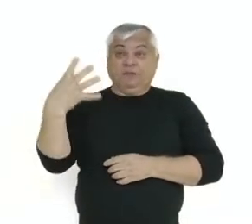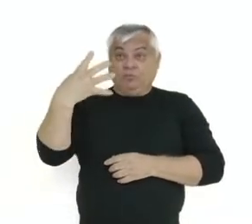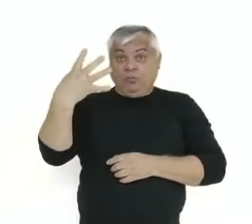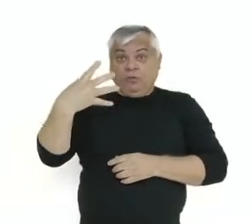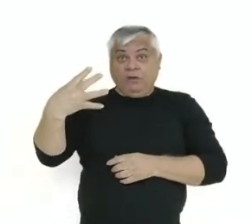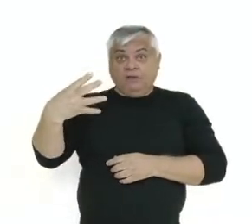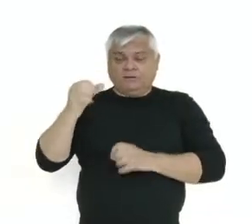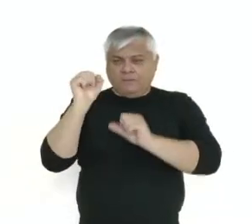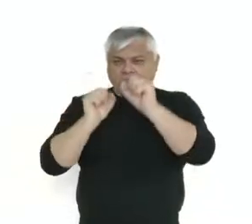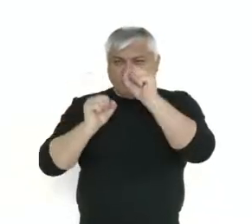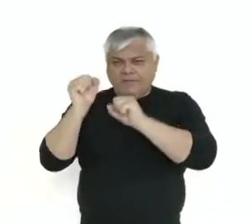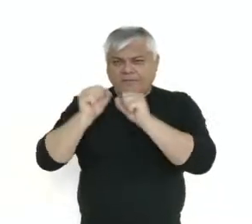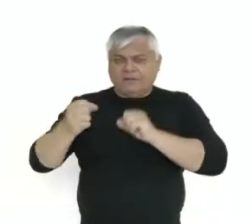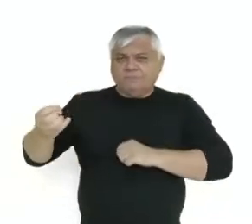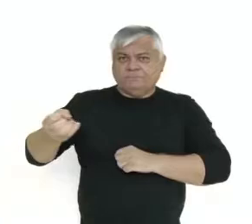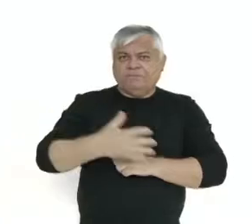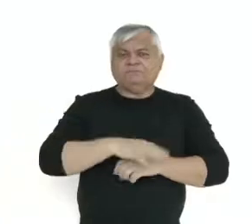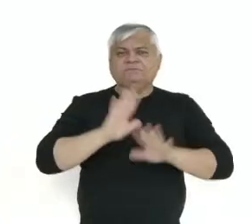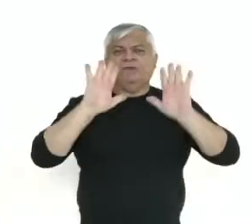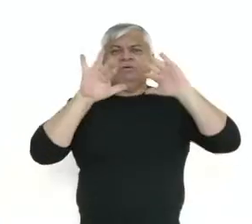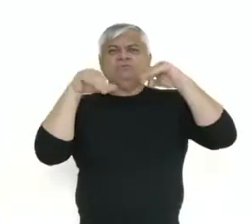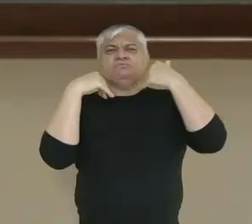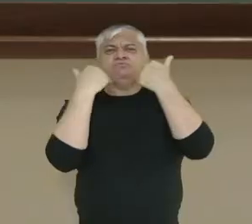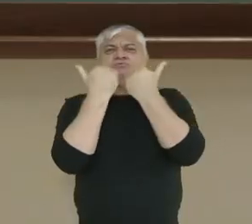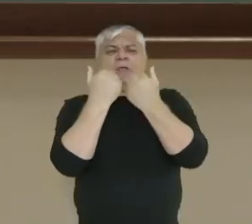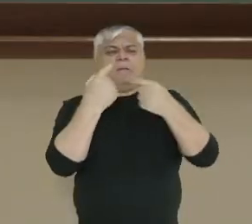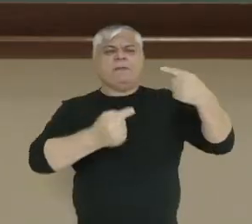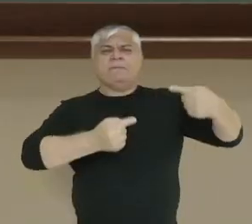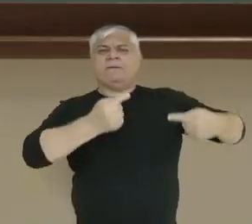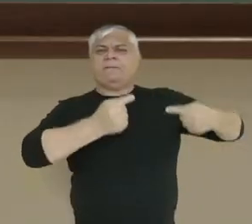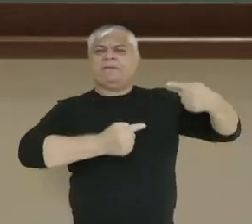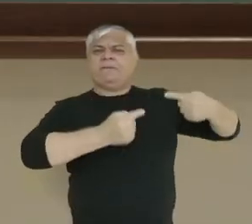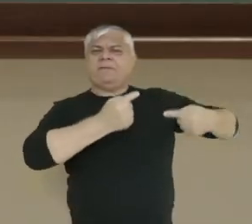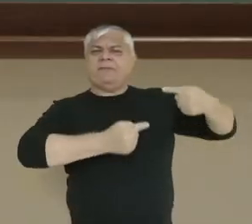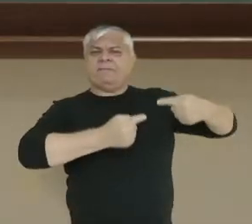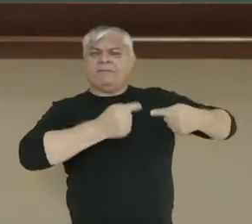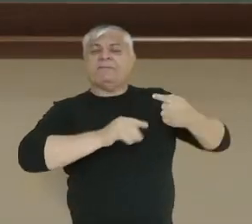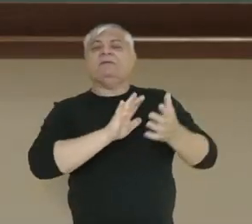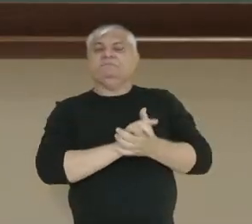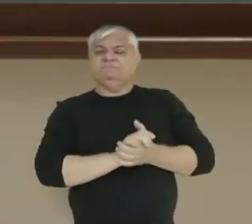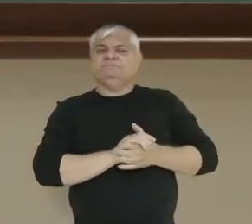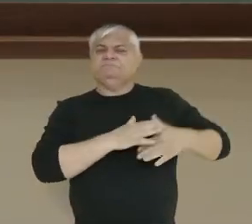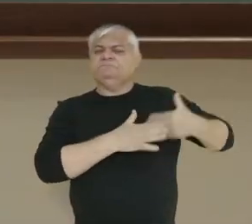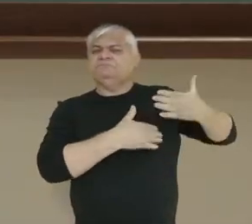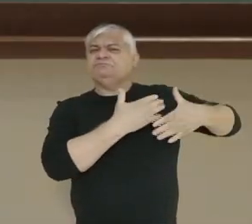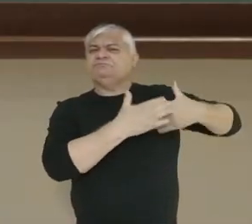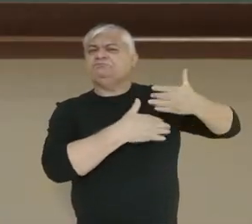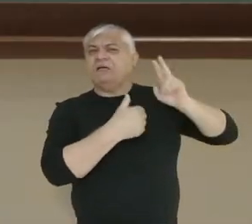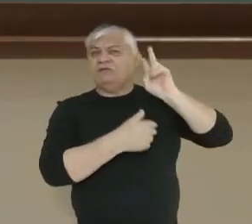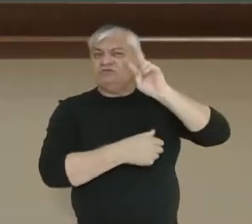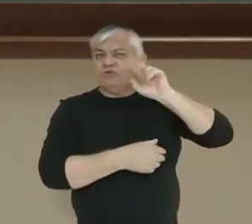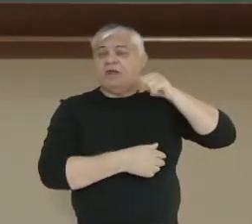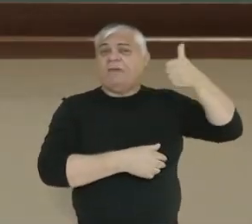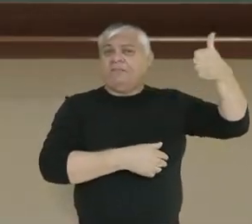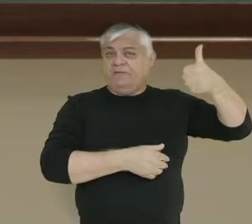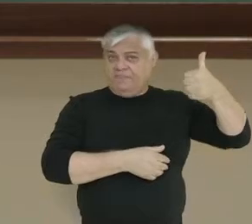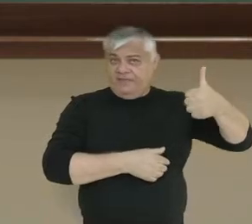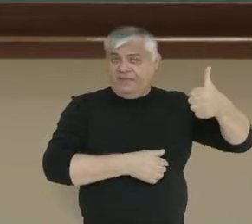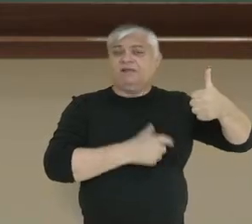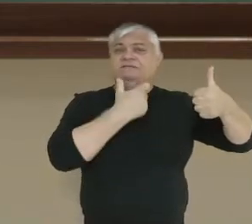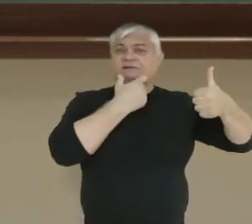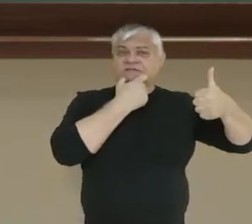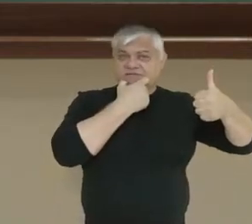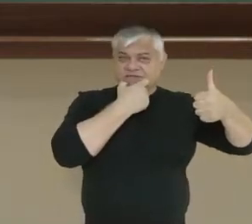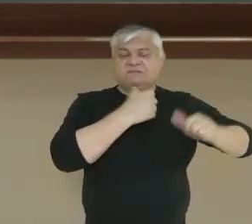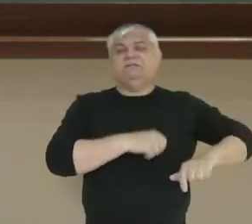são discutidos em uma conferência. Ao longo da história vão ser divididos, a gente vai ter a primeira revolução industrial da